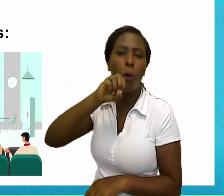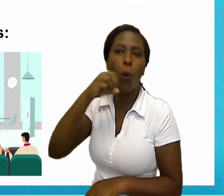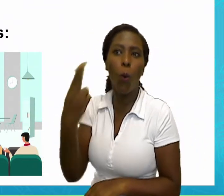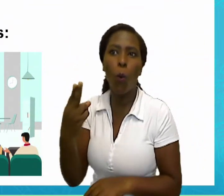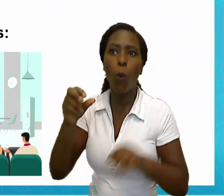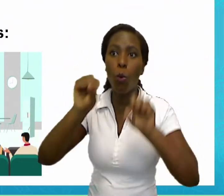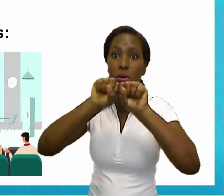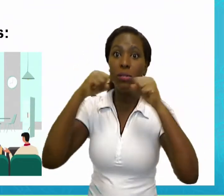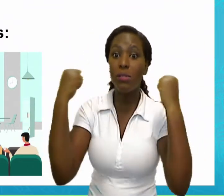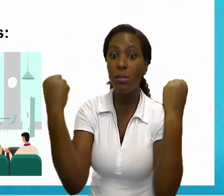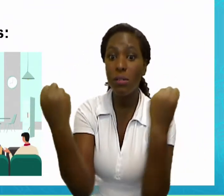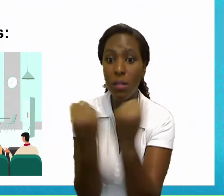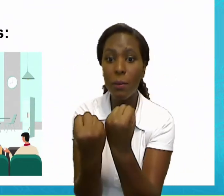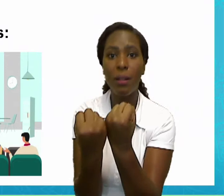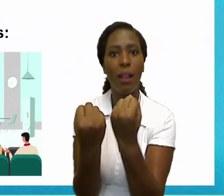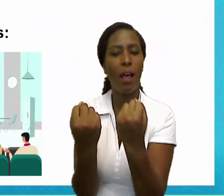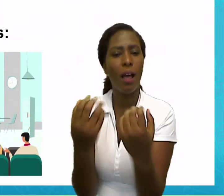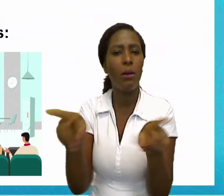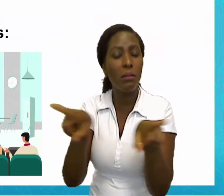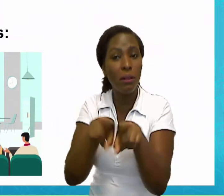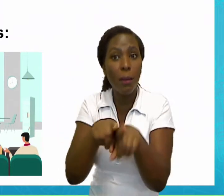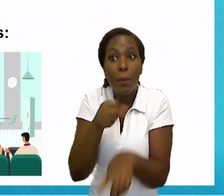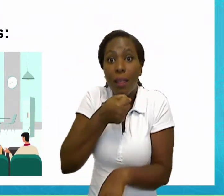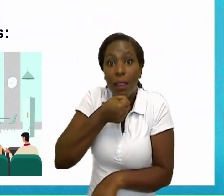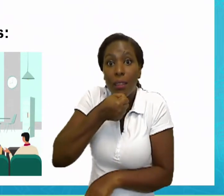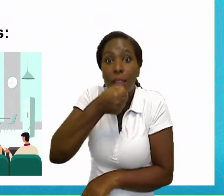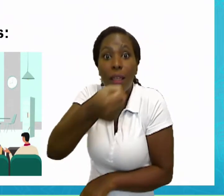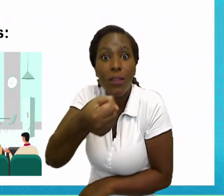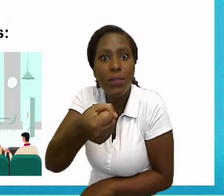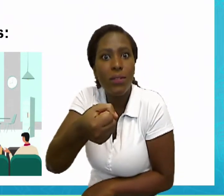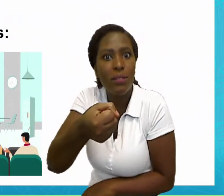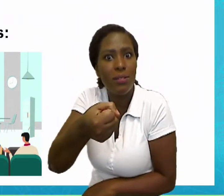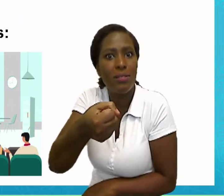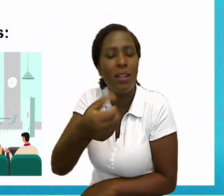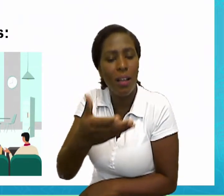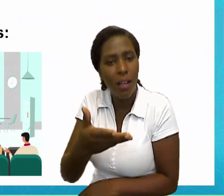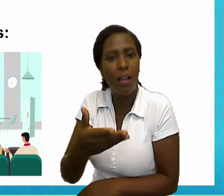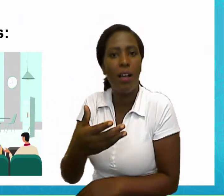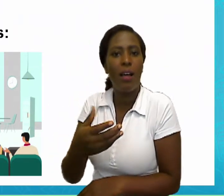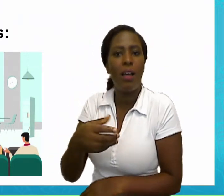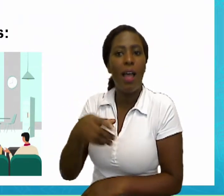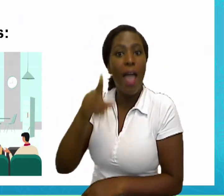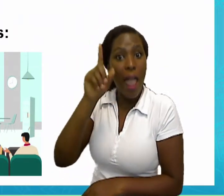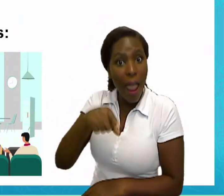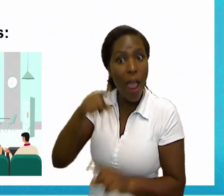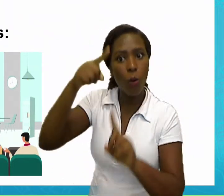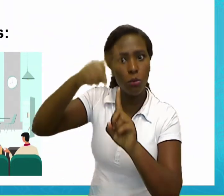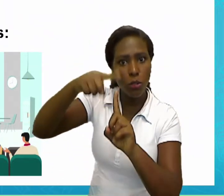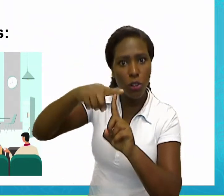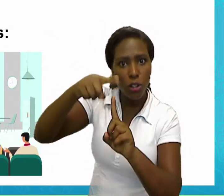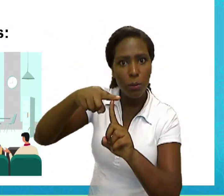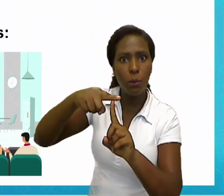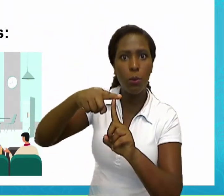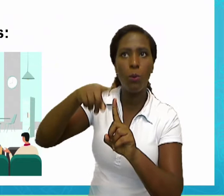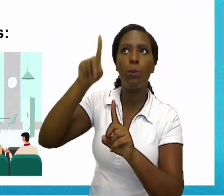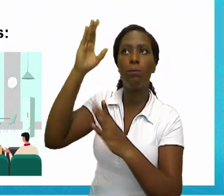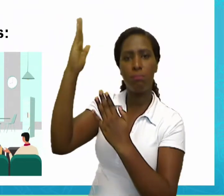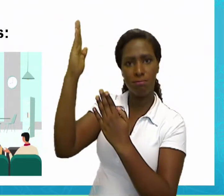seminários, palestras, conferências, entrevistas, trabalhos